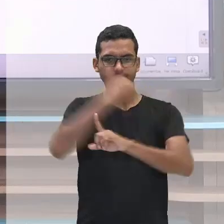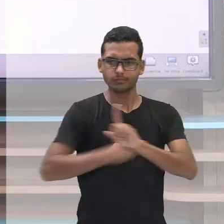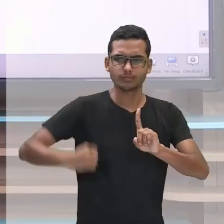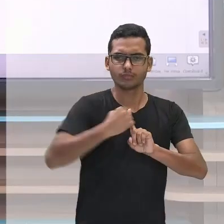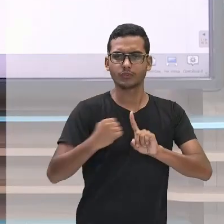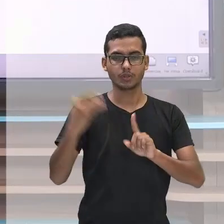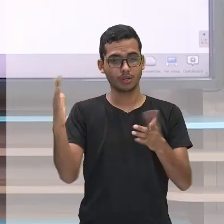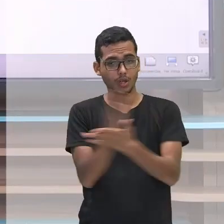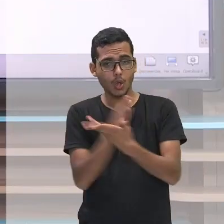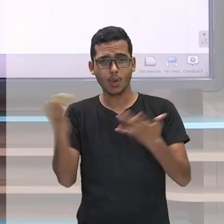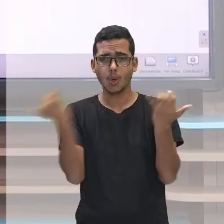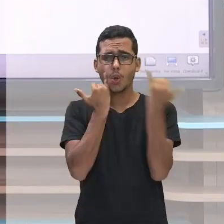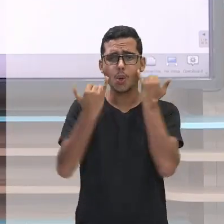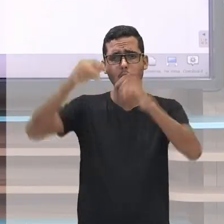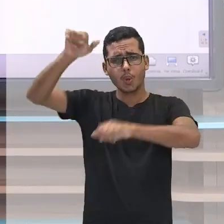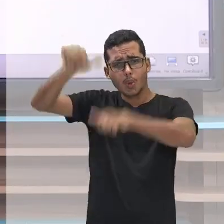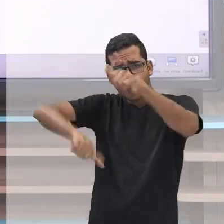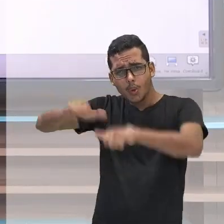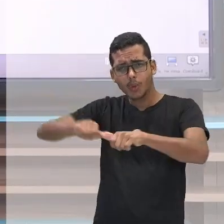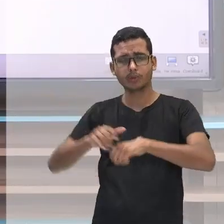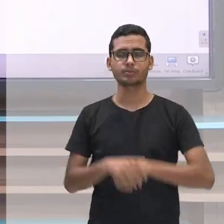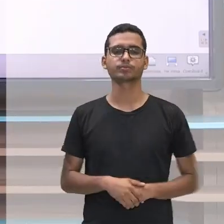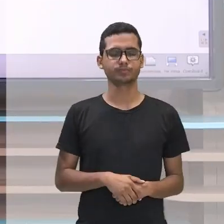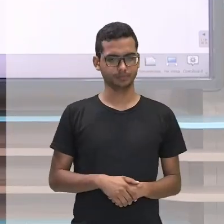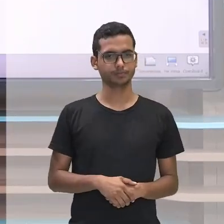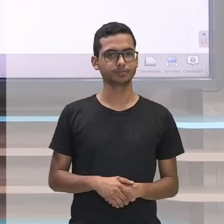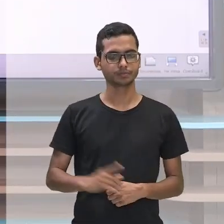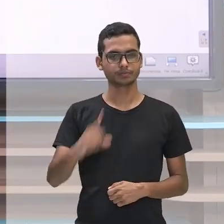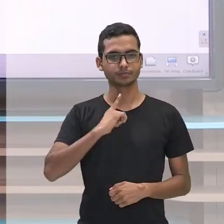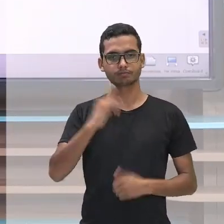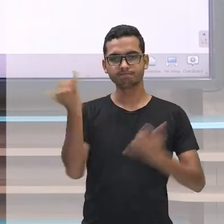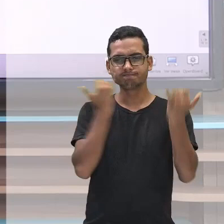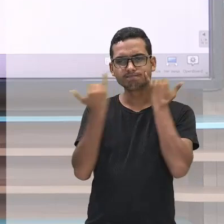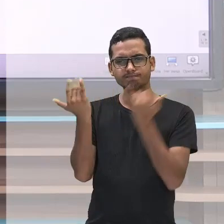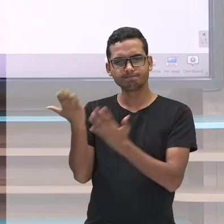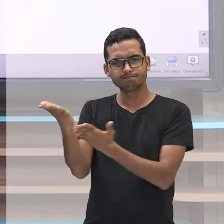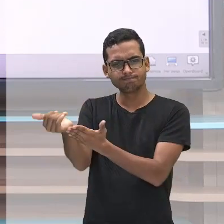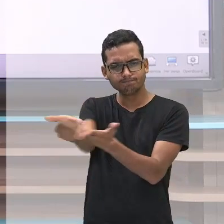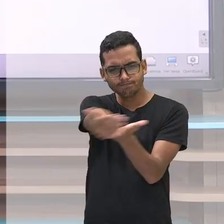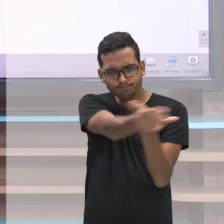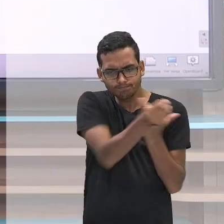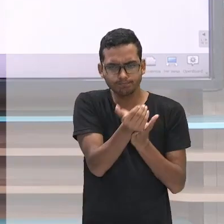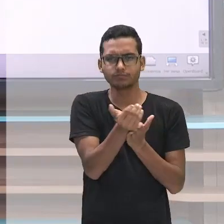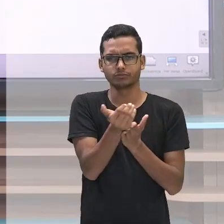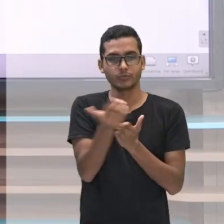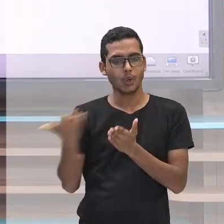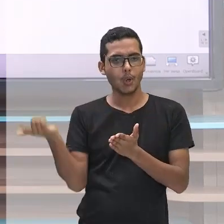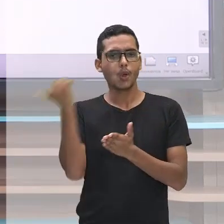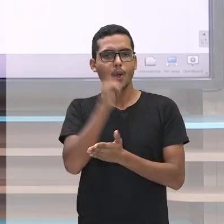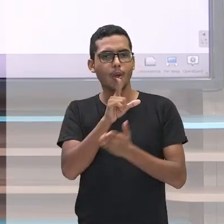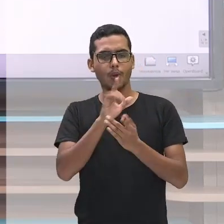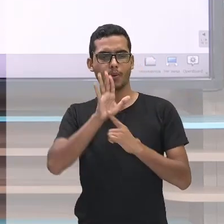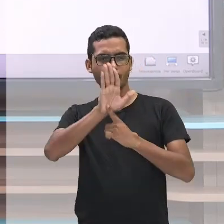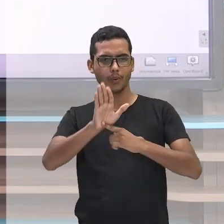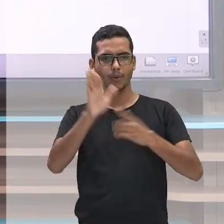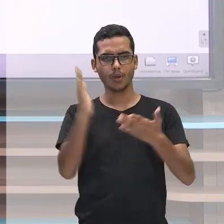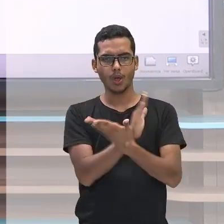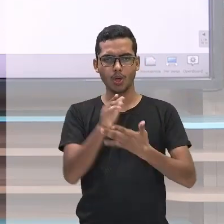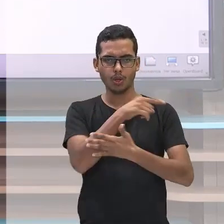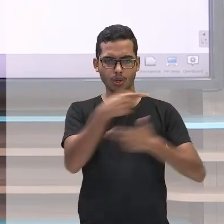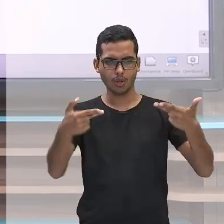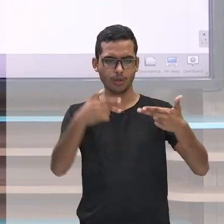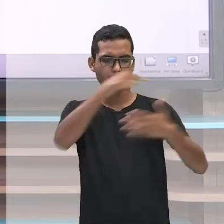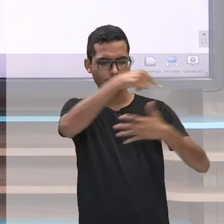ser analisados, né? Vai ser feito ali o levantamento de como é que se dá ali alguns indicadores